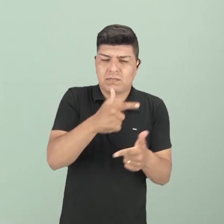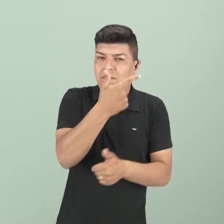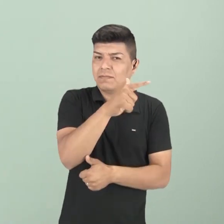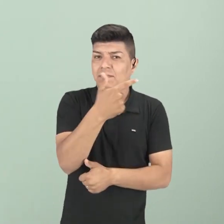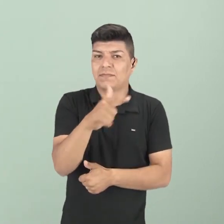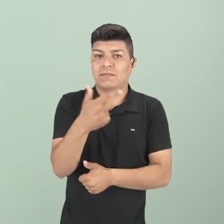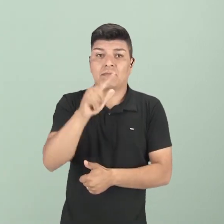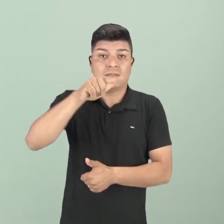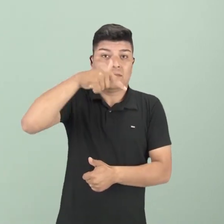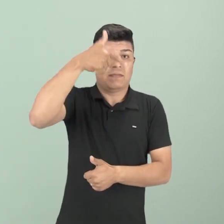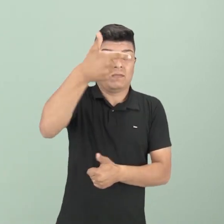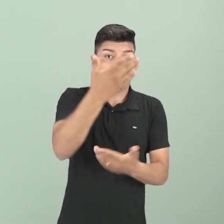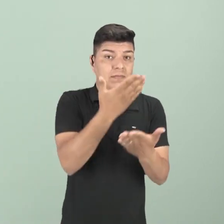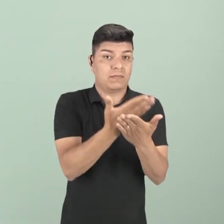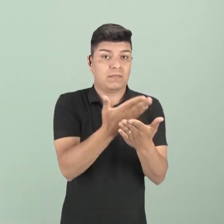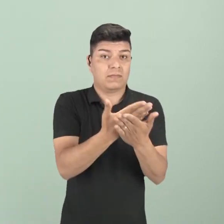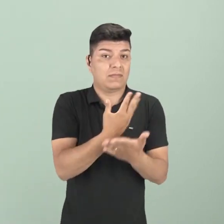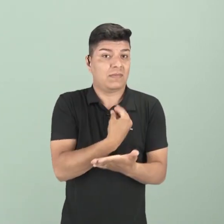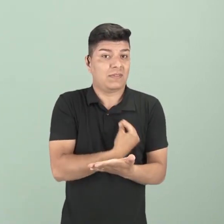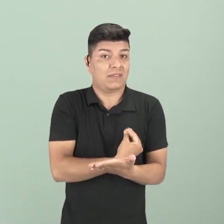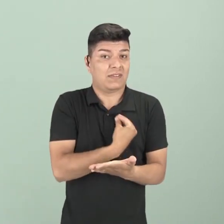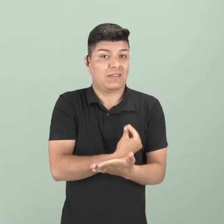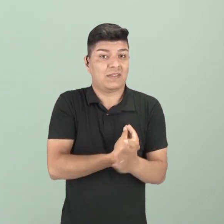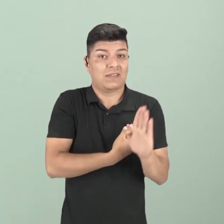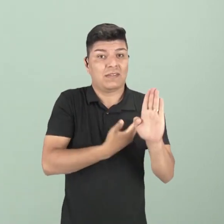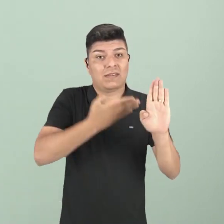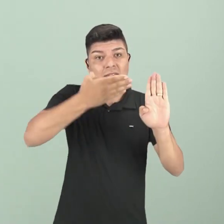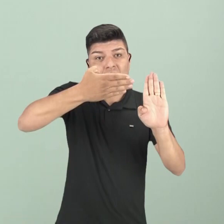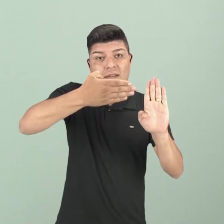Depois da aula, você pode visitar aí a plataforma